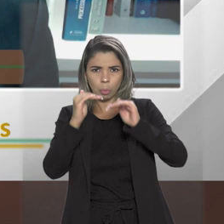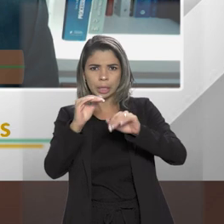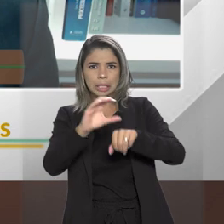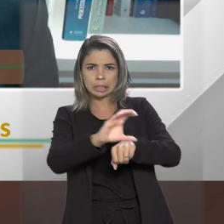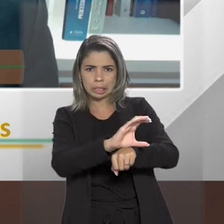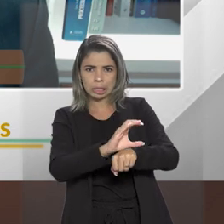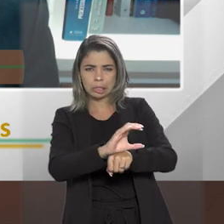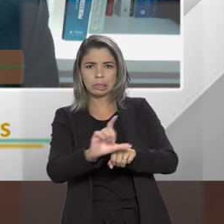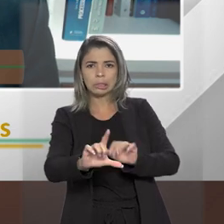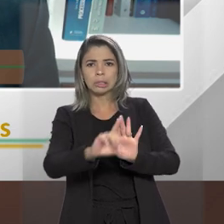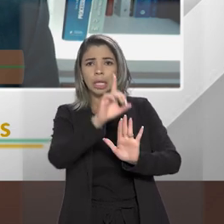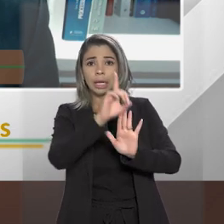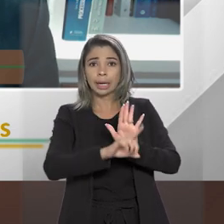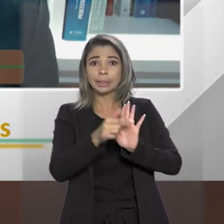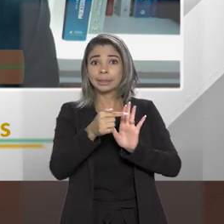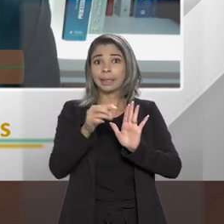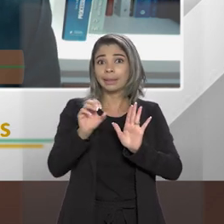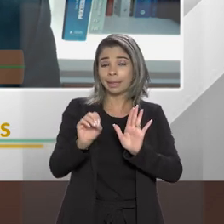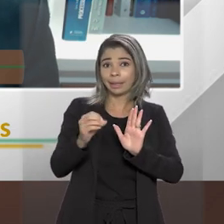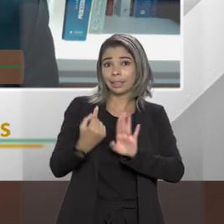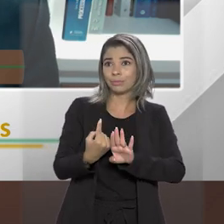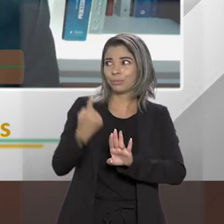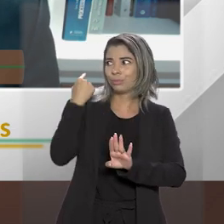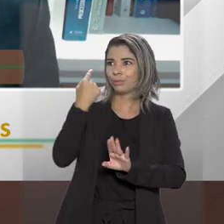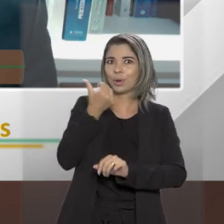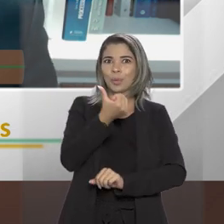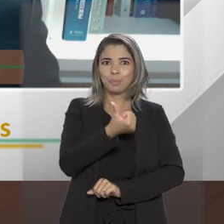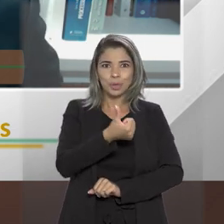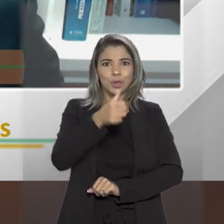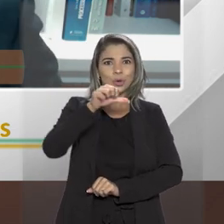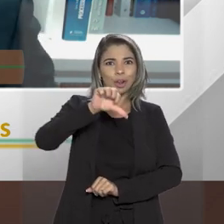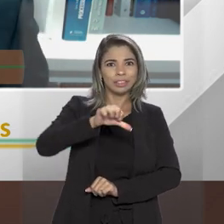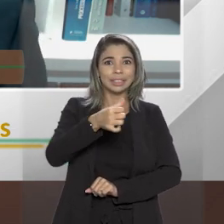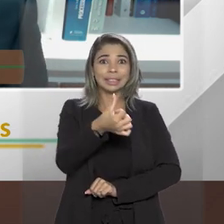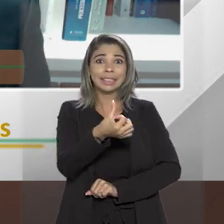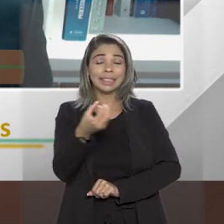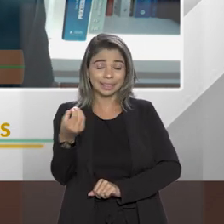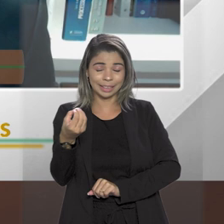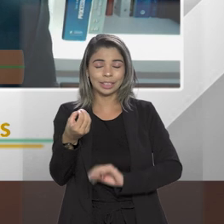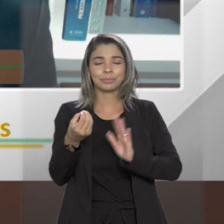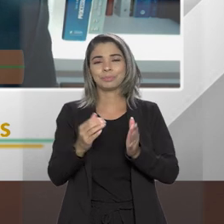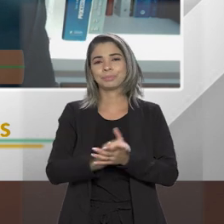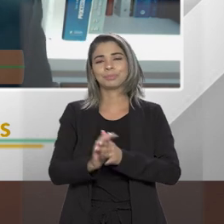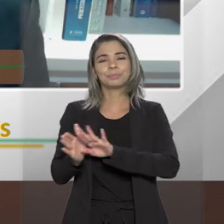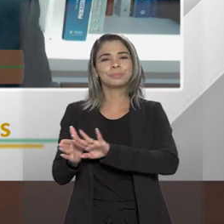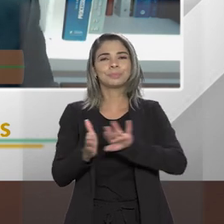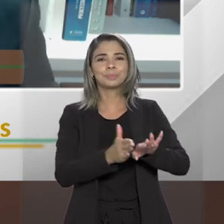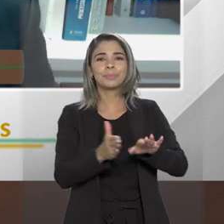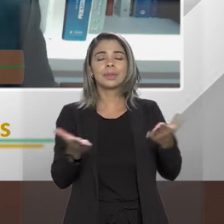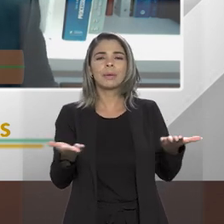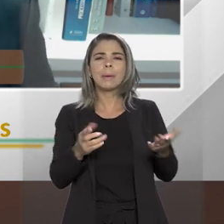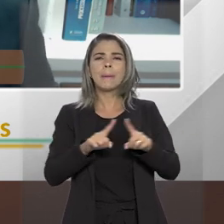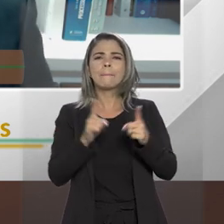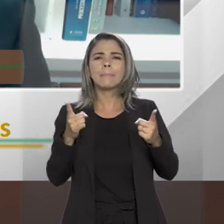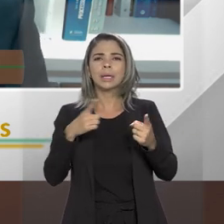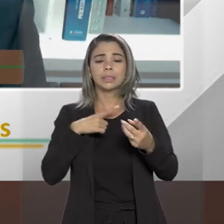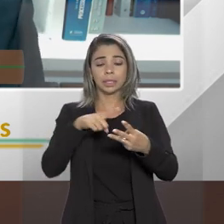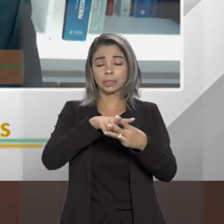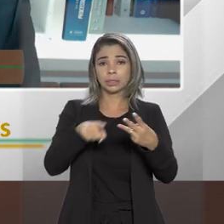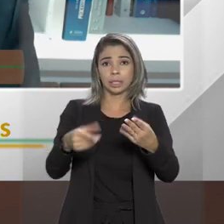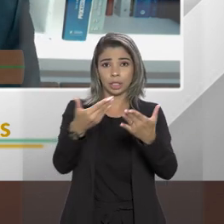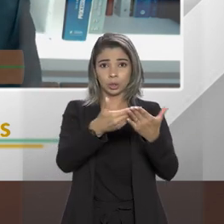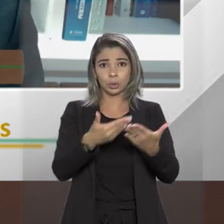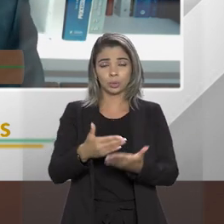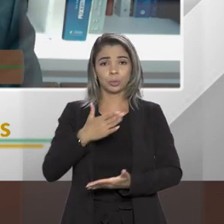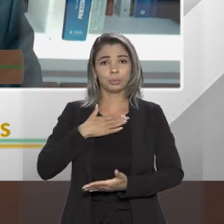70 de 1966, e de fato é um julgamento muito importante. Bom, respondendo à sua pergunta, de fato, nesses meus estudos, eu